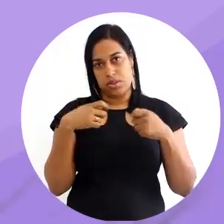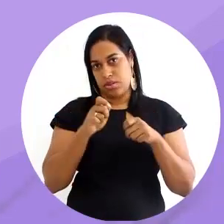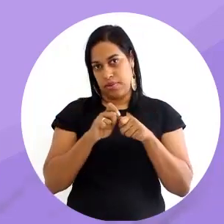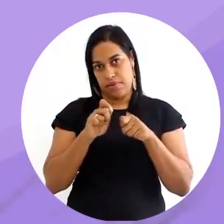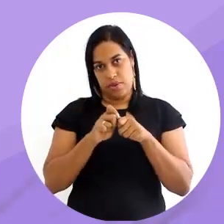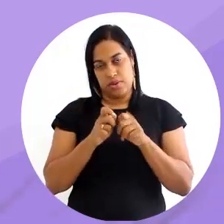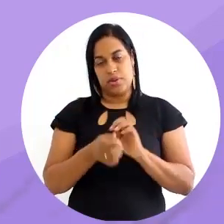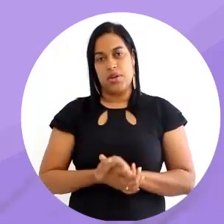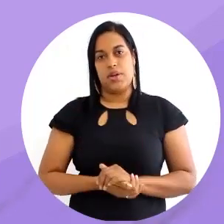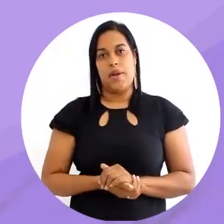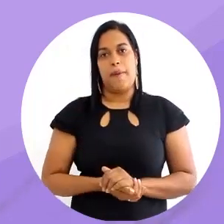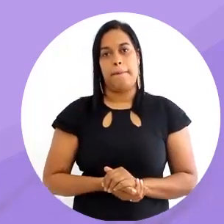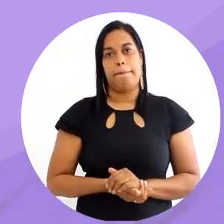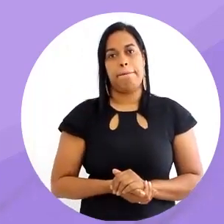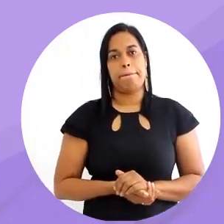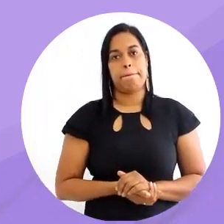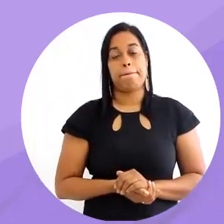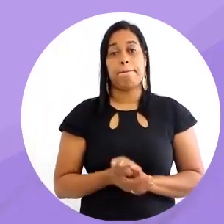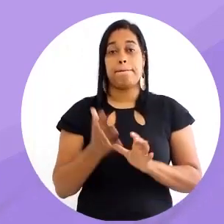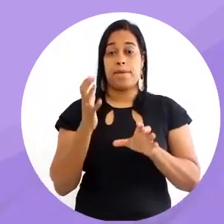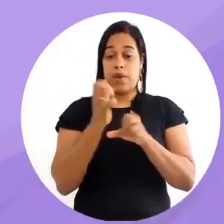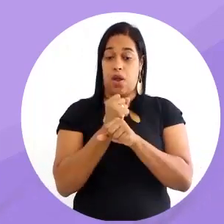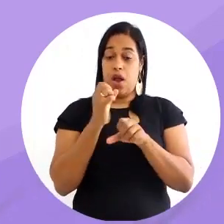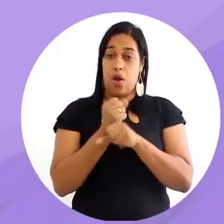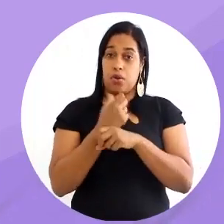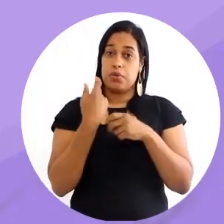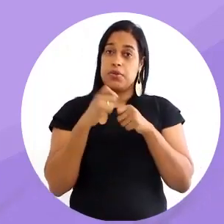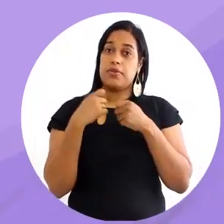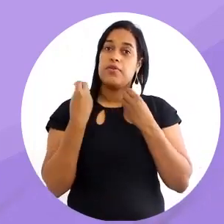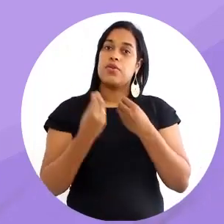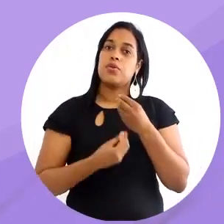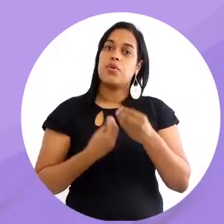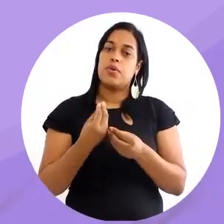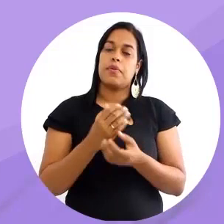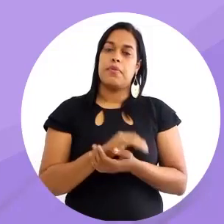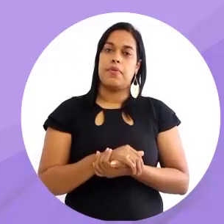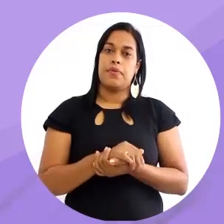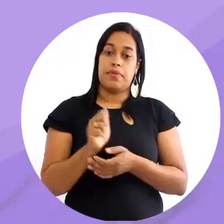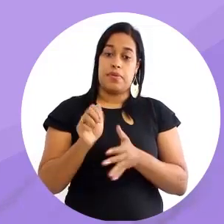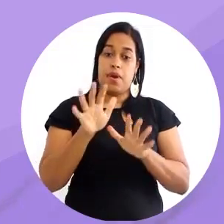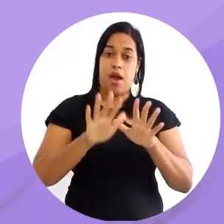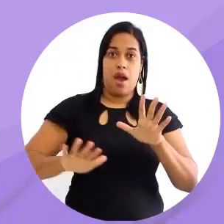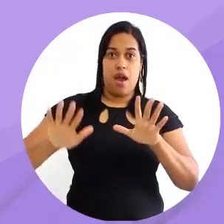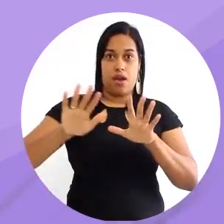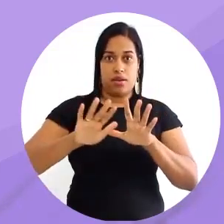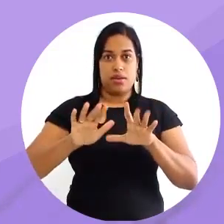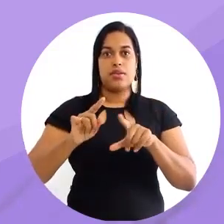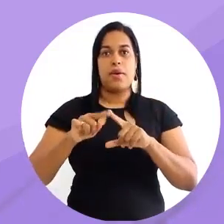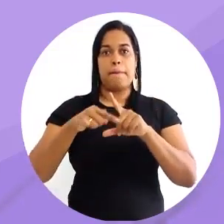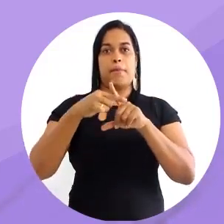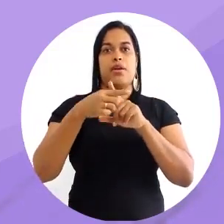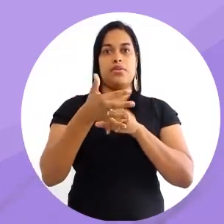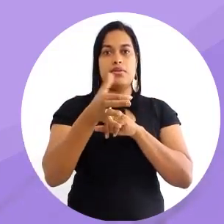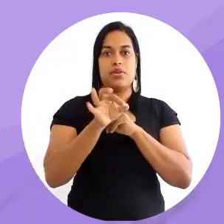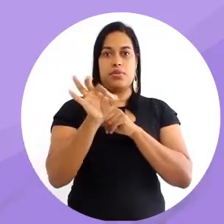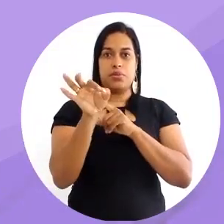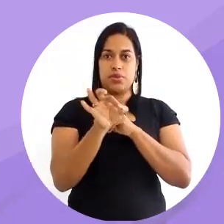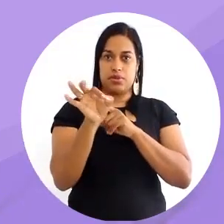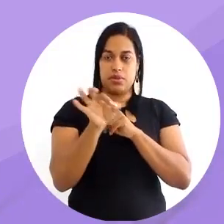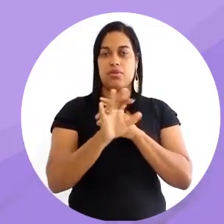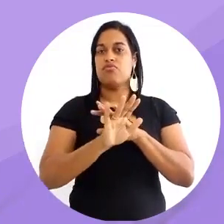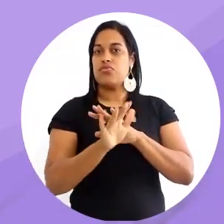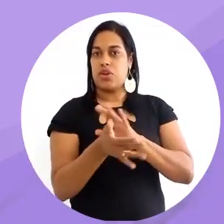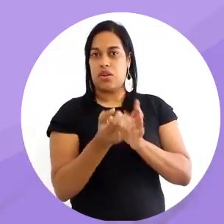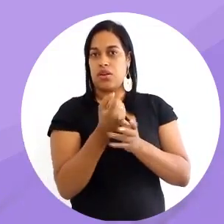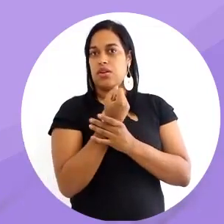ser feito nessas placas. Então, o cálculo deve ser feito da seguinte forma: a área a ser coberta mais esses